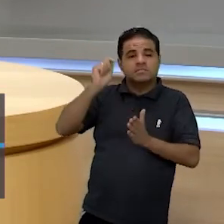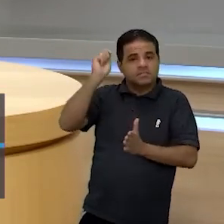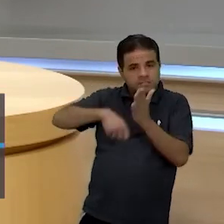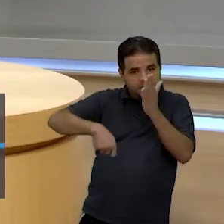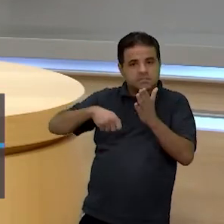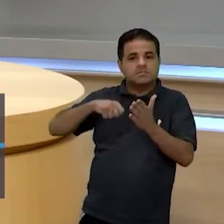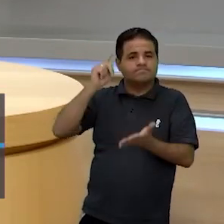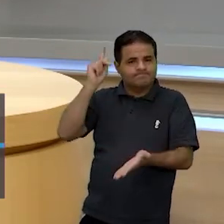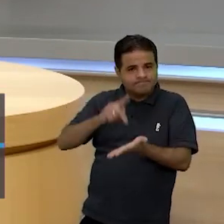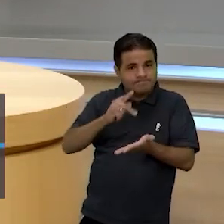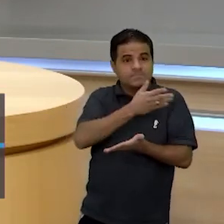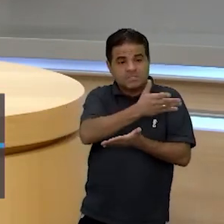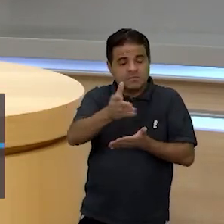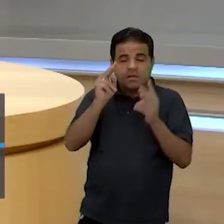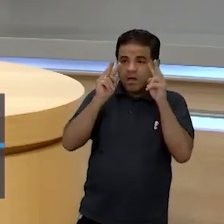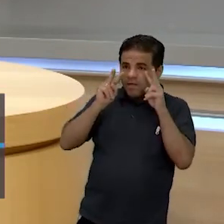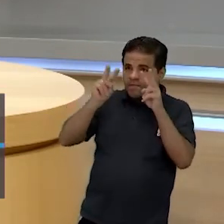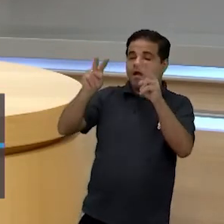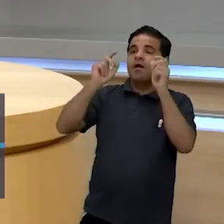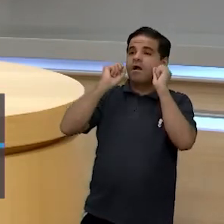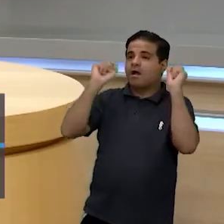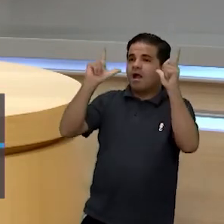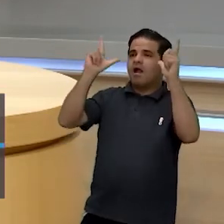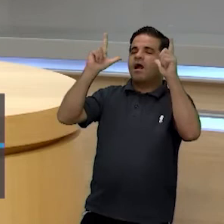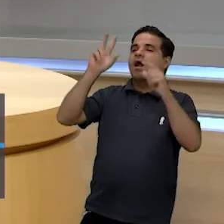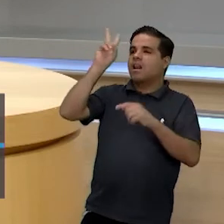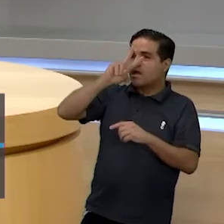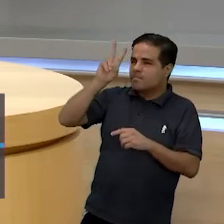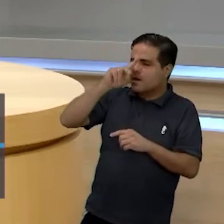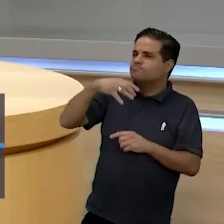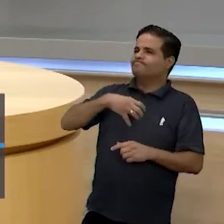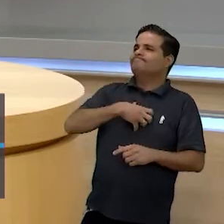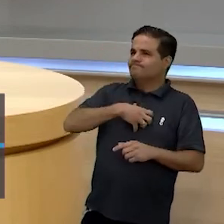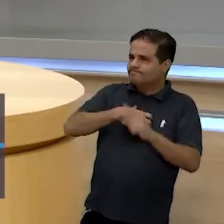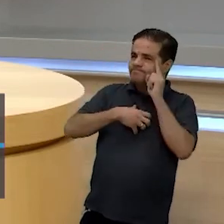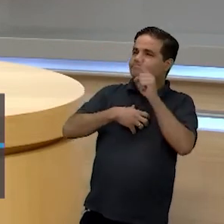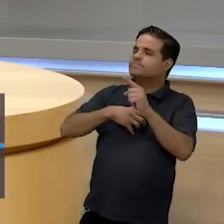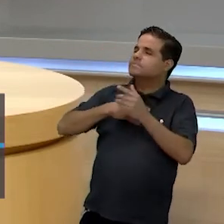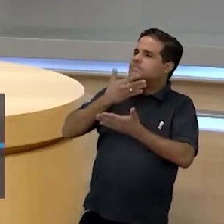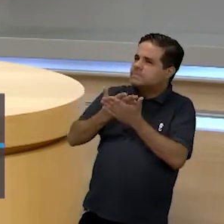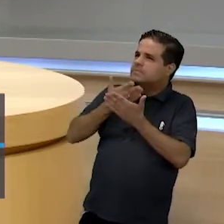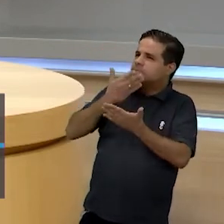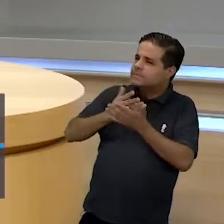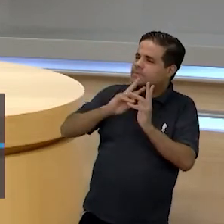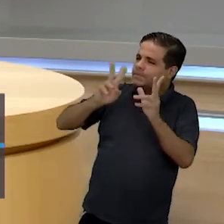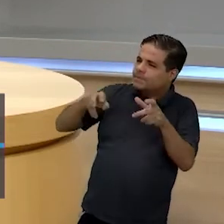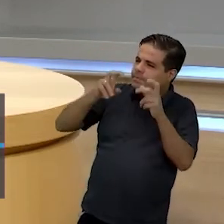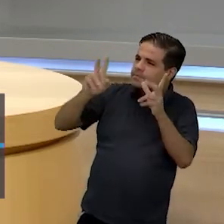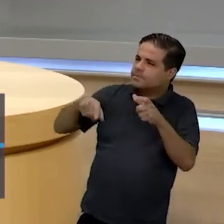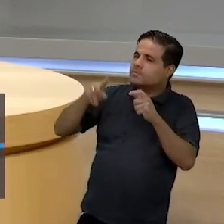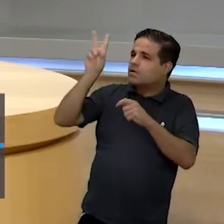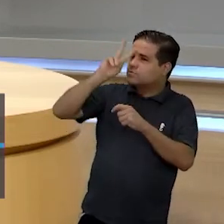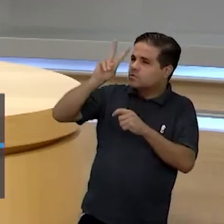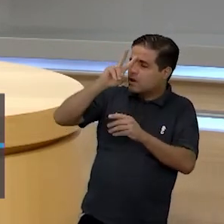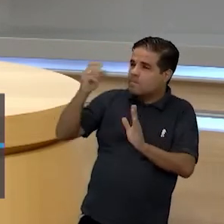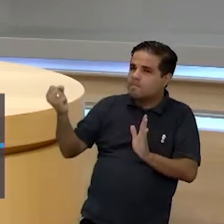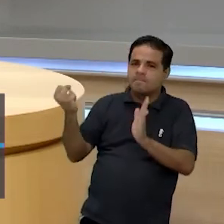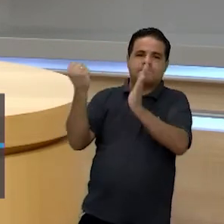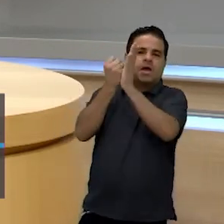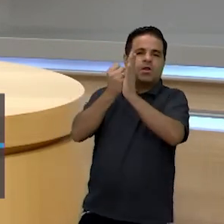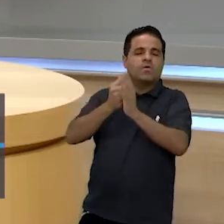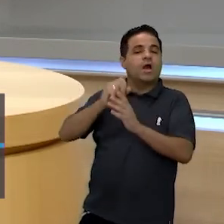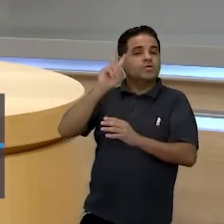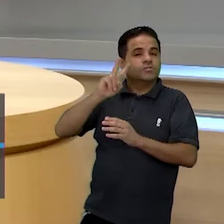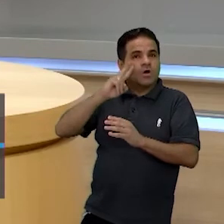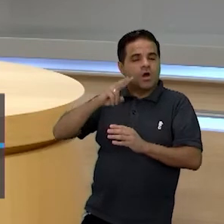registros originais aí para ativar em vocês a atitude historiadora. Bem bacana esse momento que marcou a